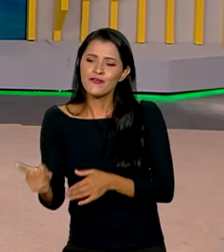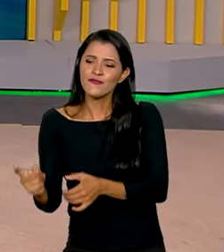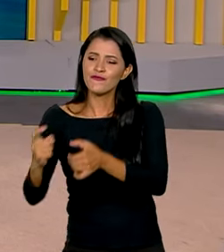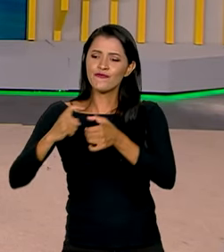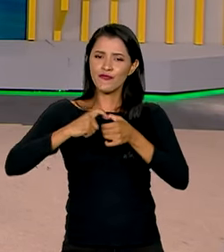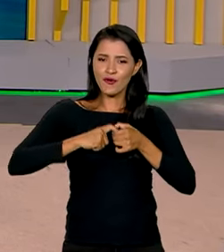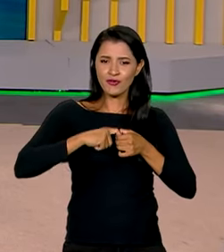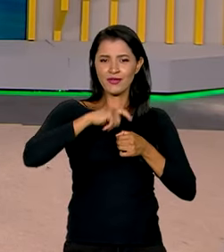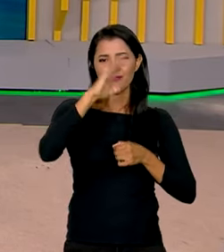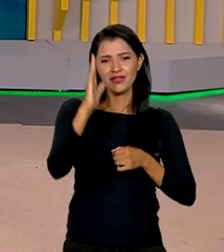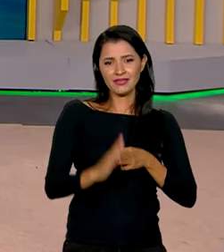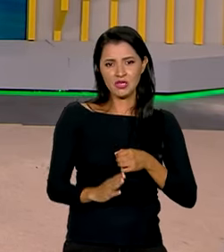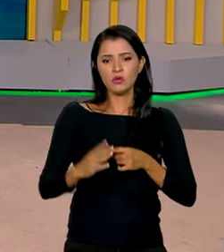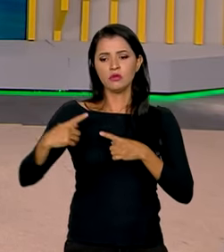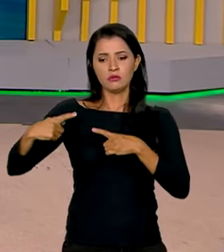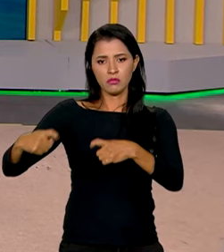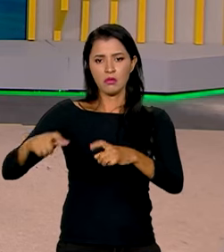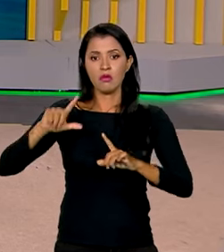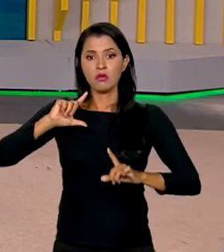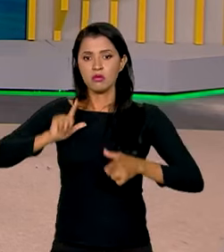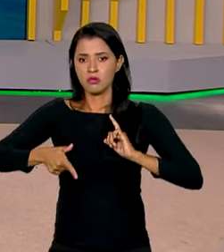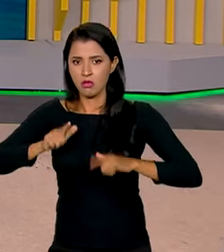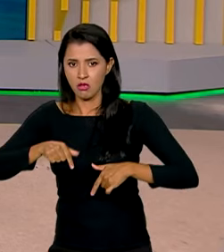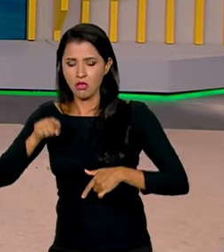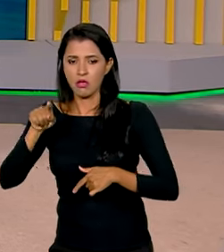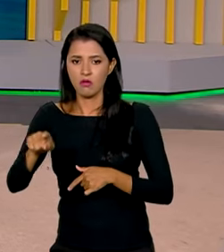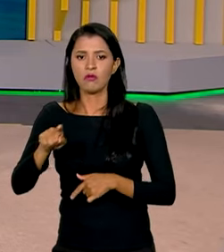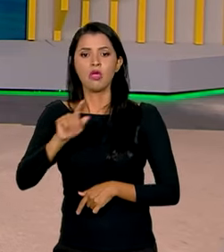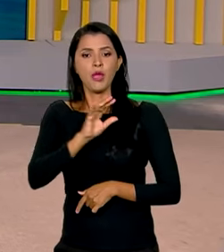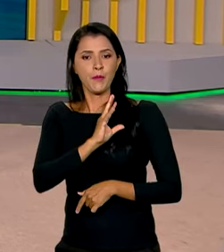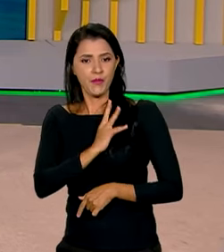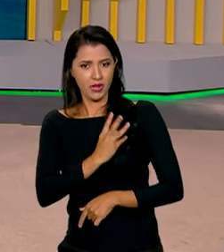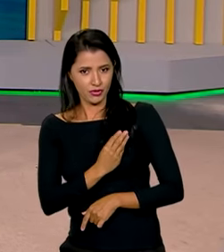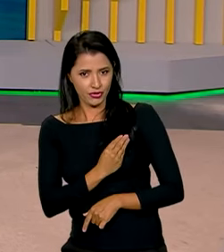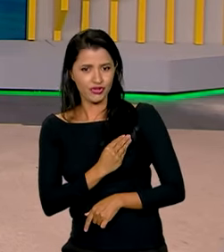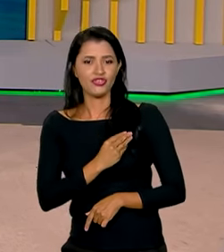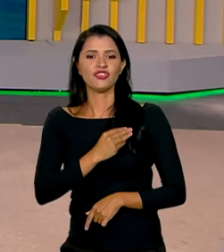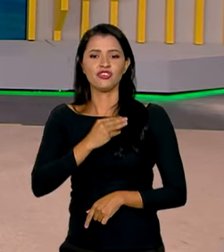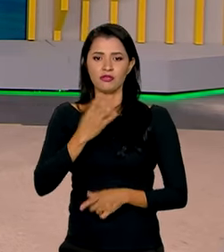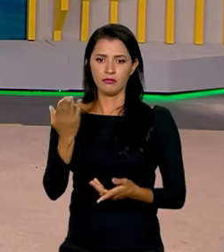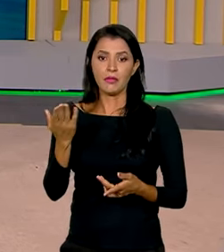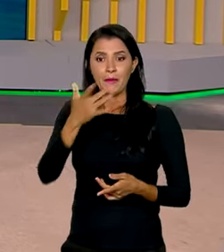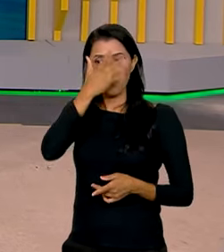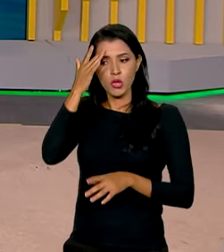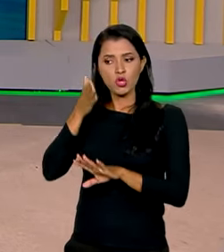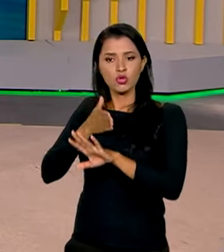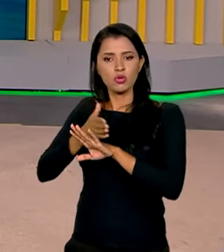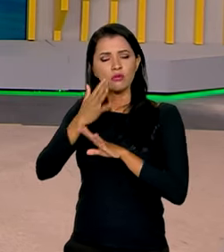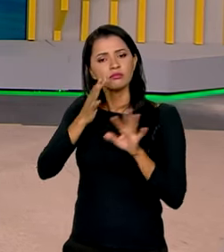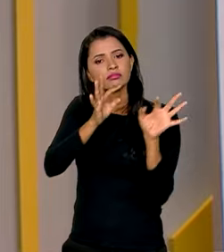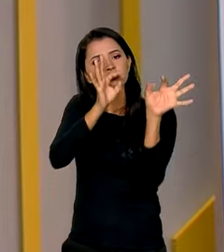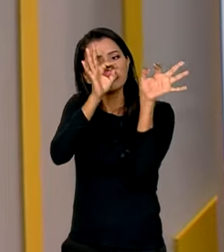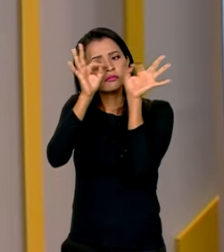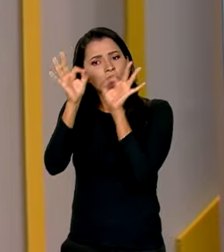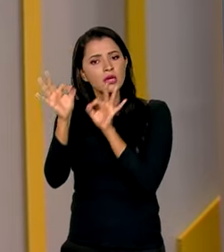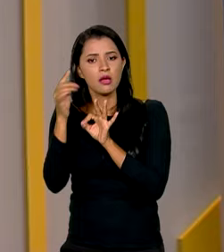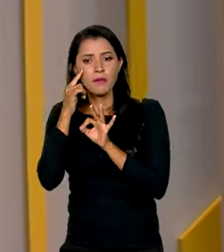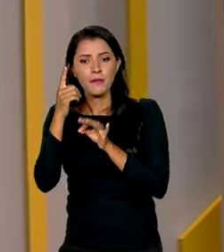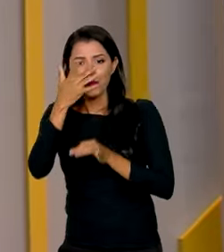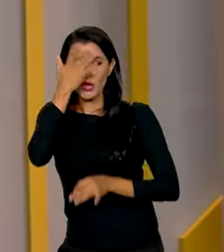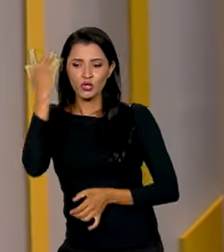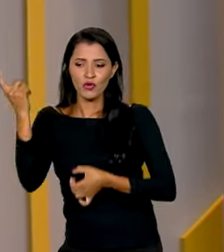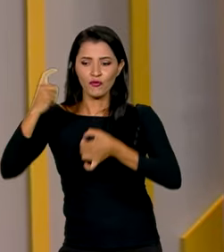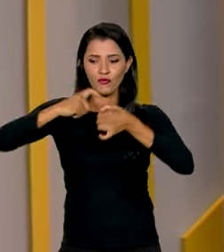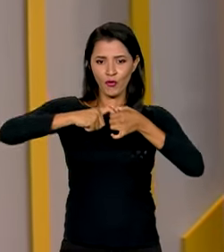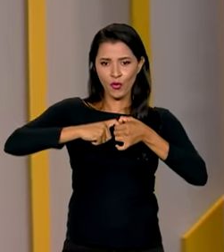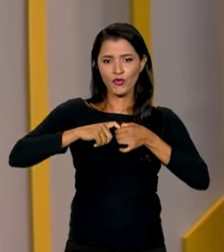do conflito entre Israel e a Palestina. E quem está em Tel Aviv acompanhando a volta dessas pessoas para casa é o